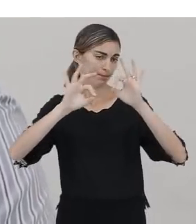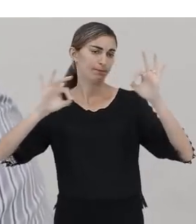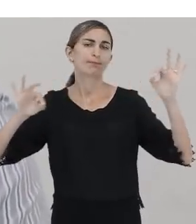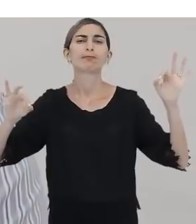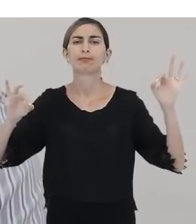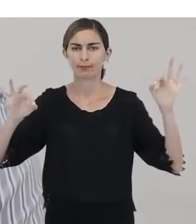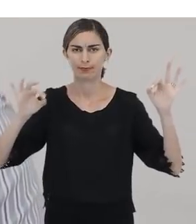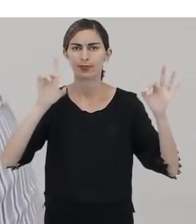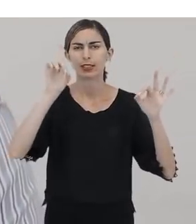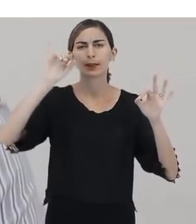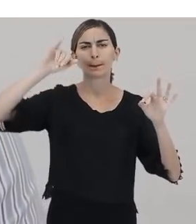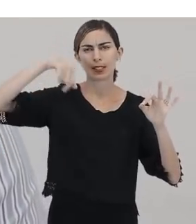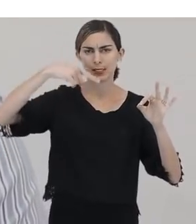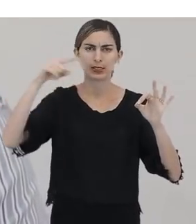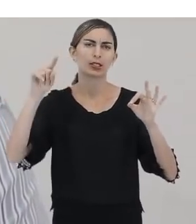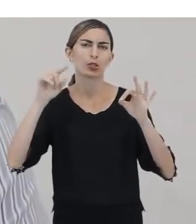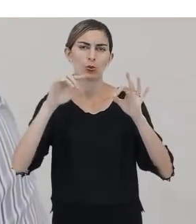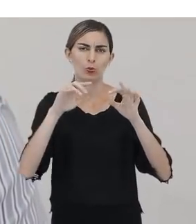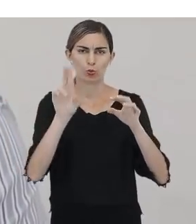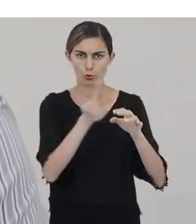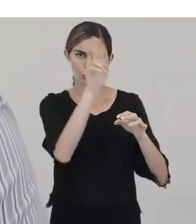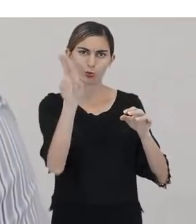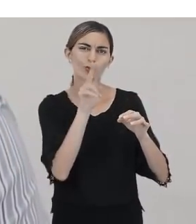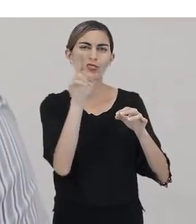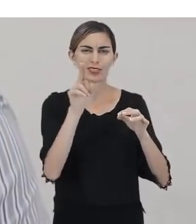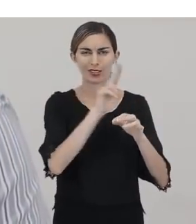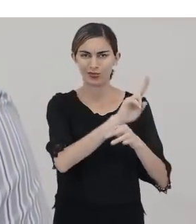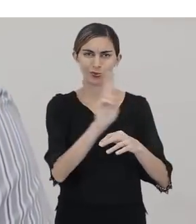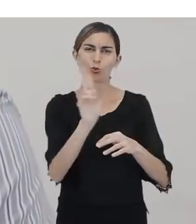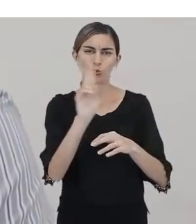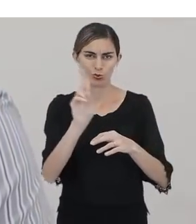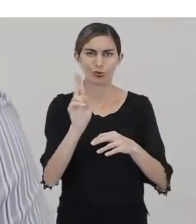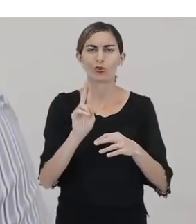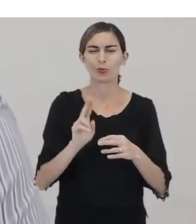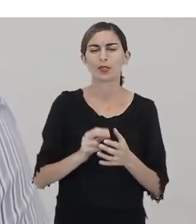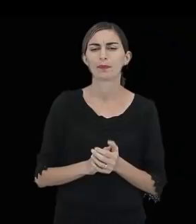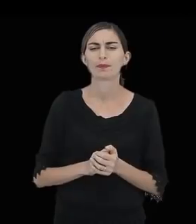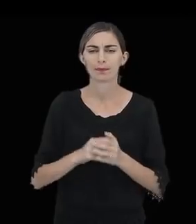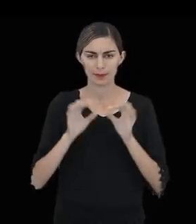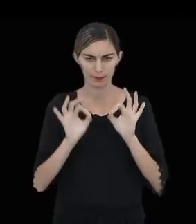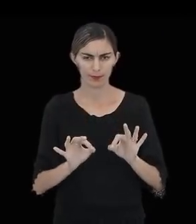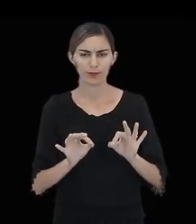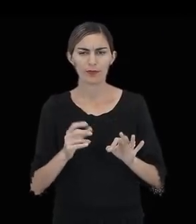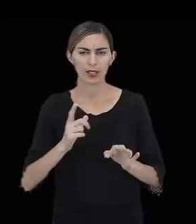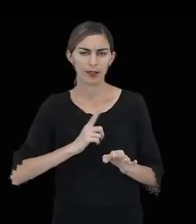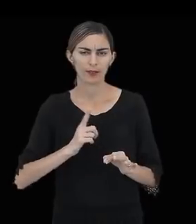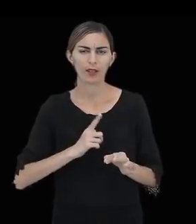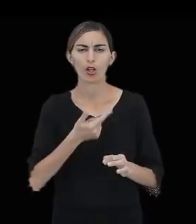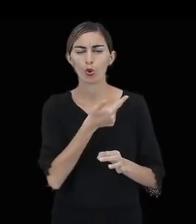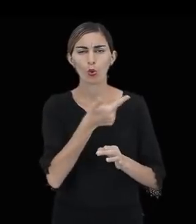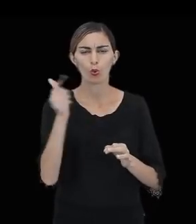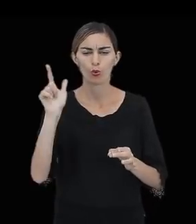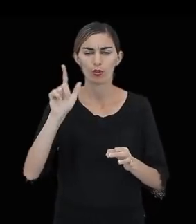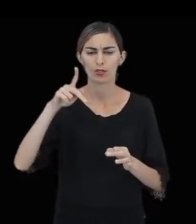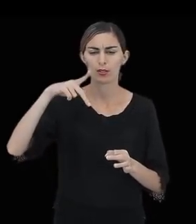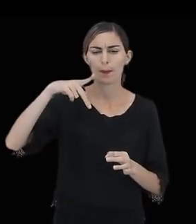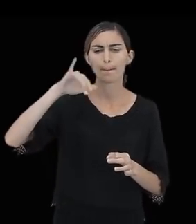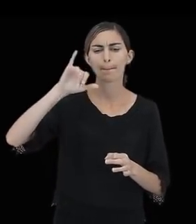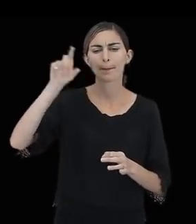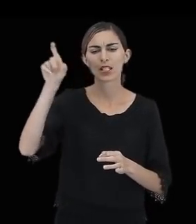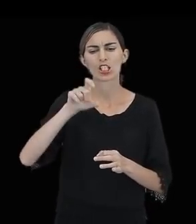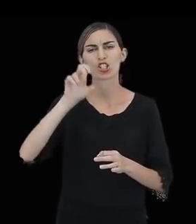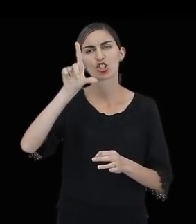a dimensão usando esse tipo aí, SP, essa nomenclatura aí, certo? Existem outras, certo? Essa